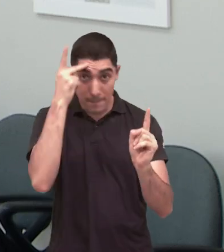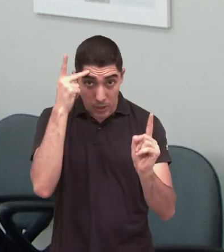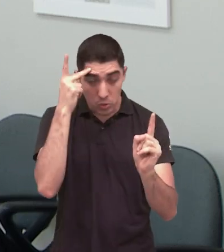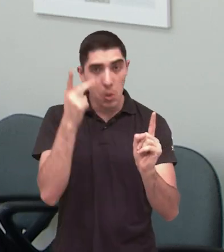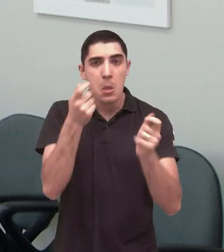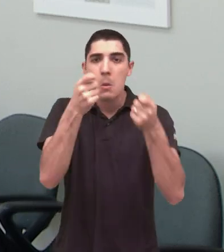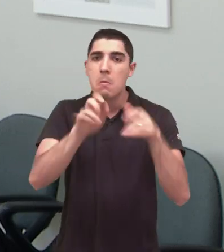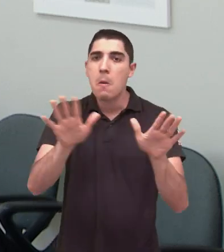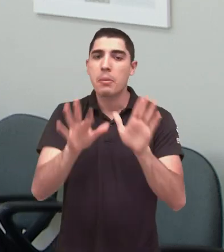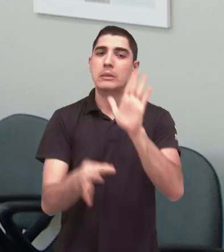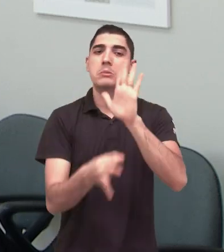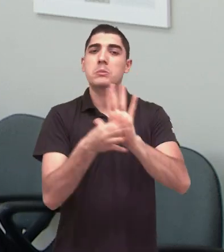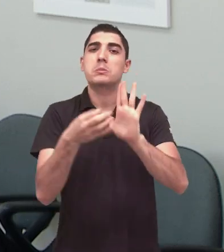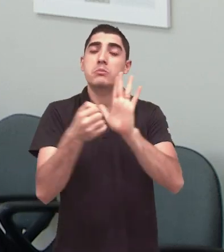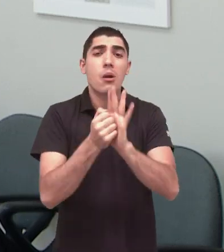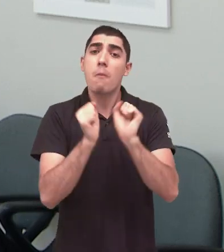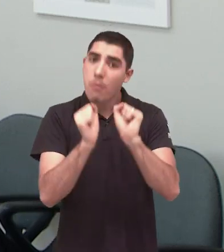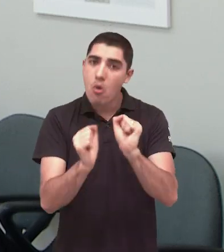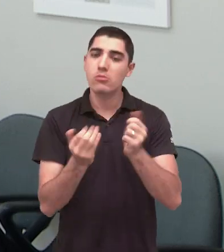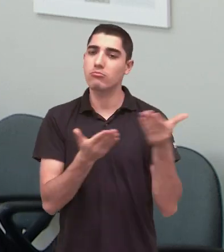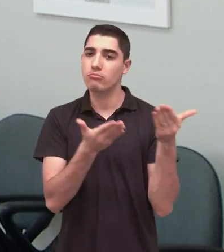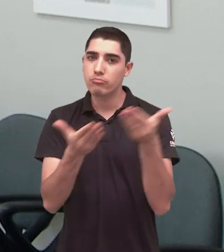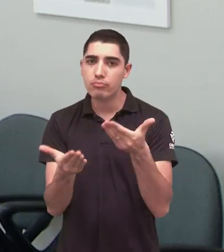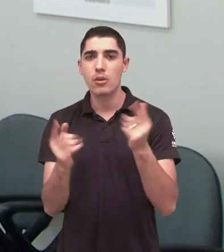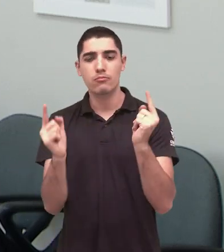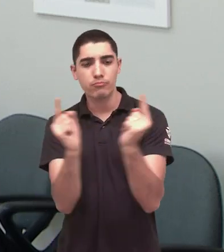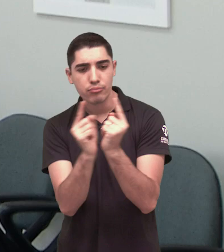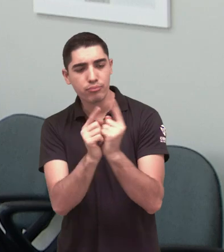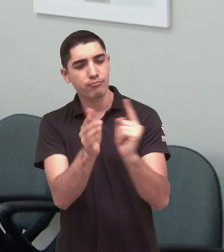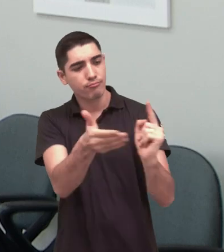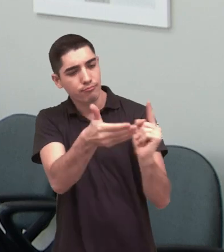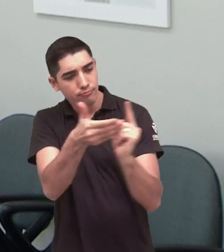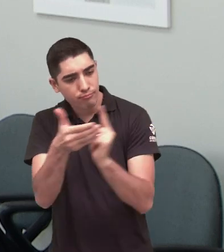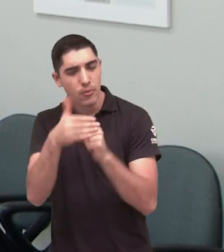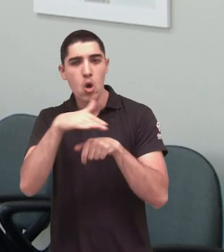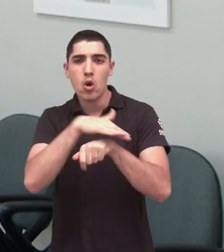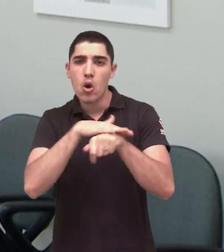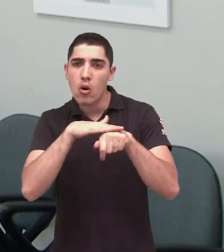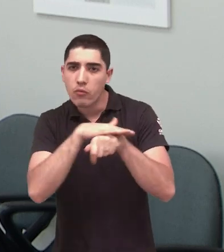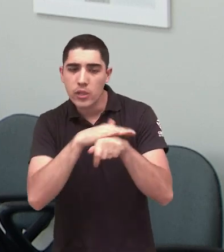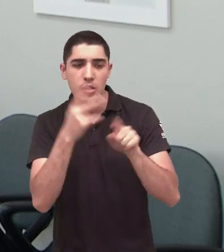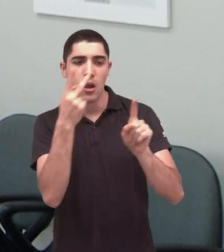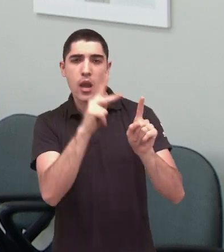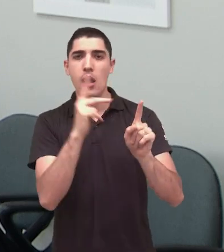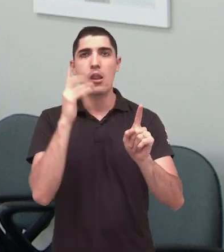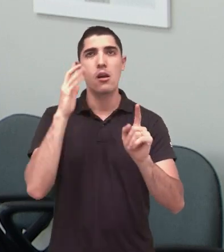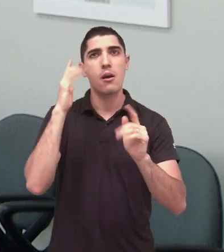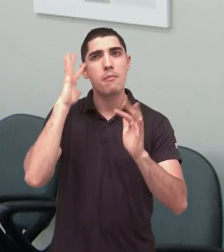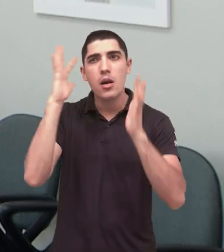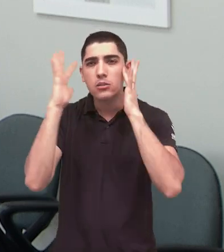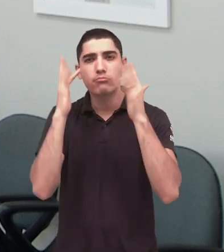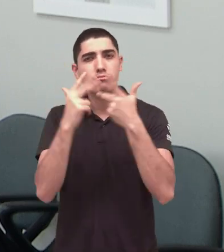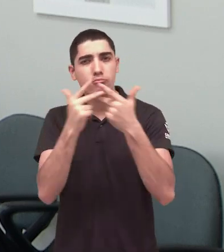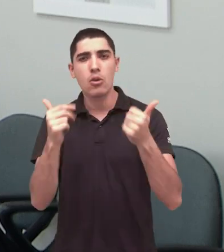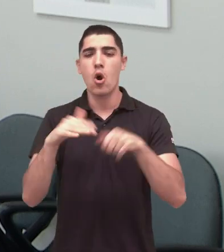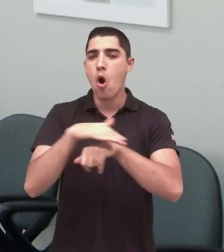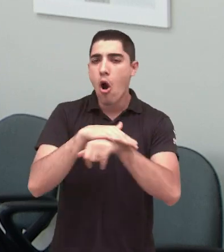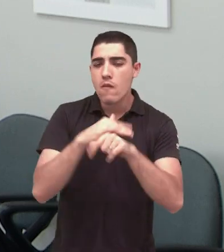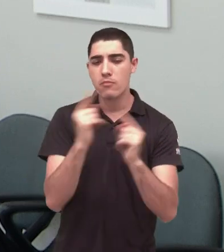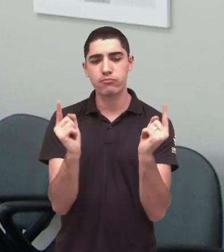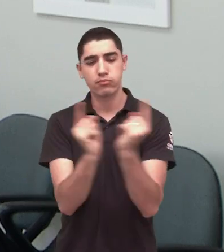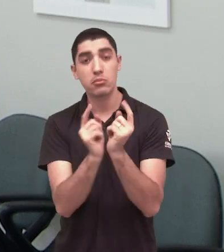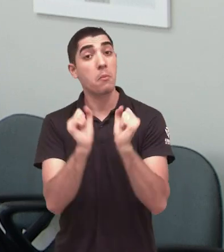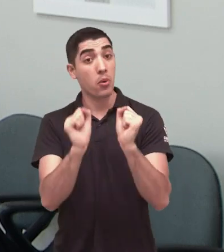naquele momento, sem ter esse agendamento, ser ouvida, ser acolhida, organizar as ideias, o pensamento, e ela vai